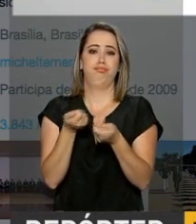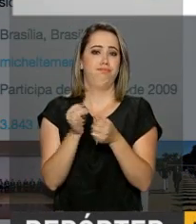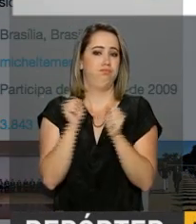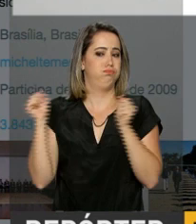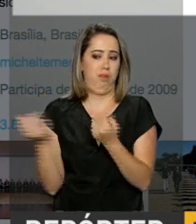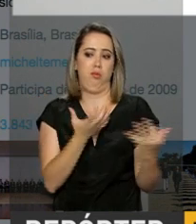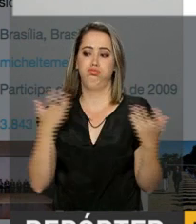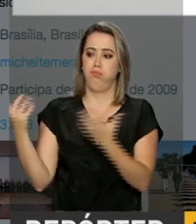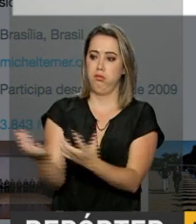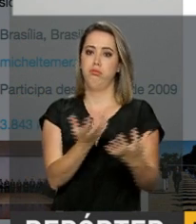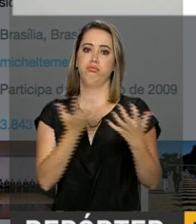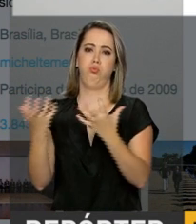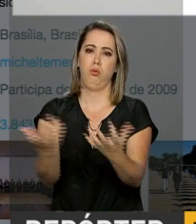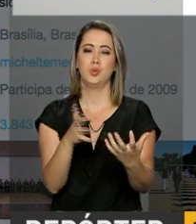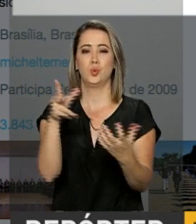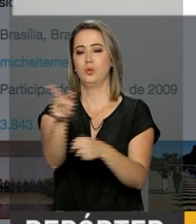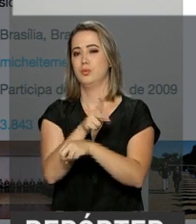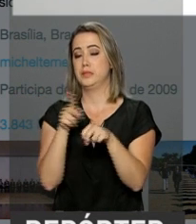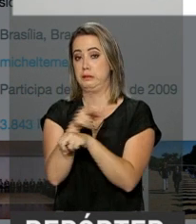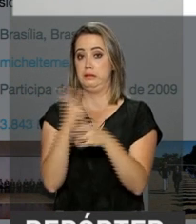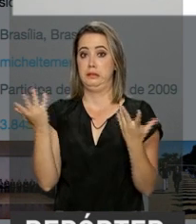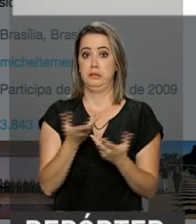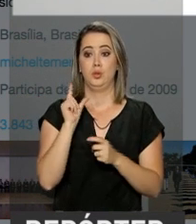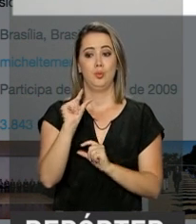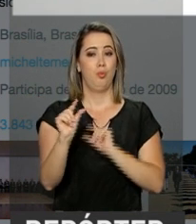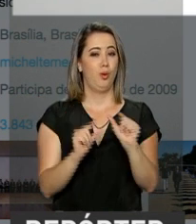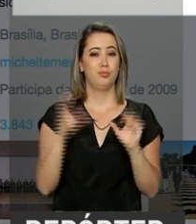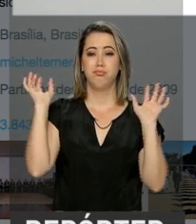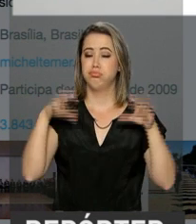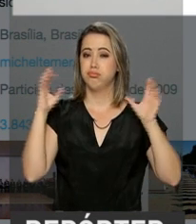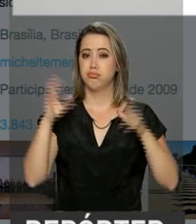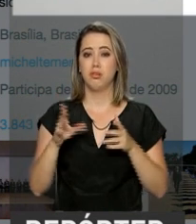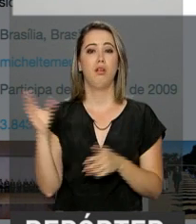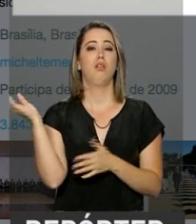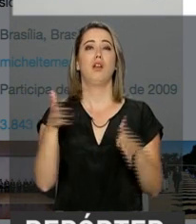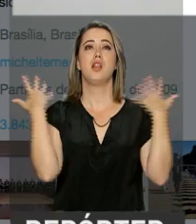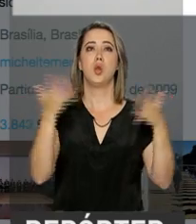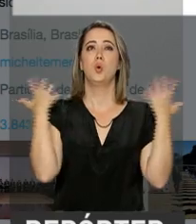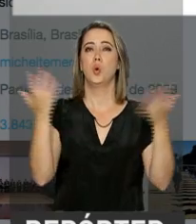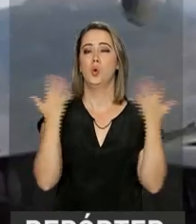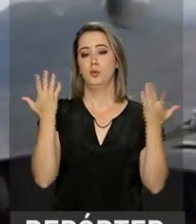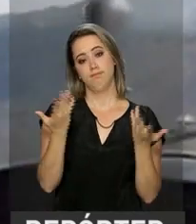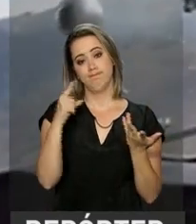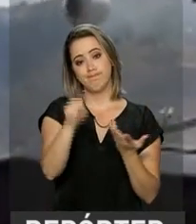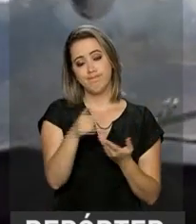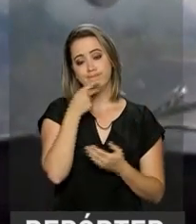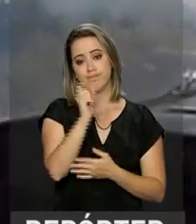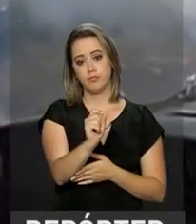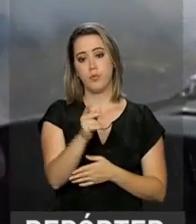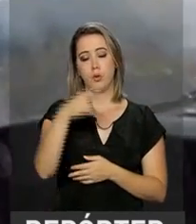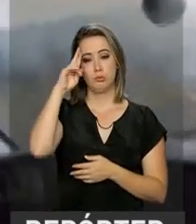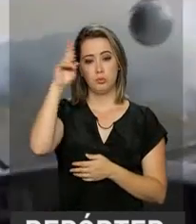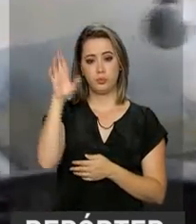vários focos de fogo no país que vive um momento de poucas chuvas e altas temperaturas segundo as autoridades